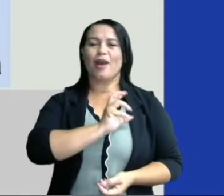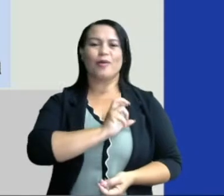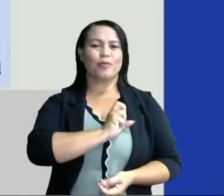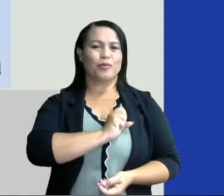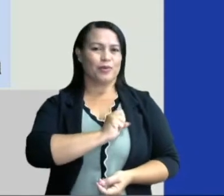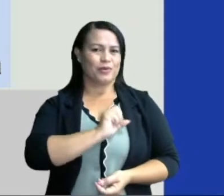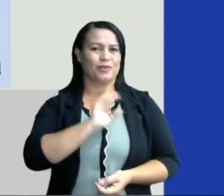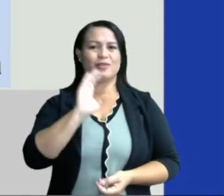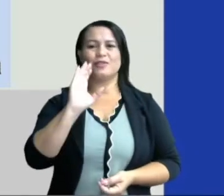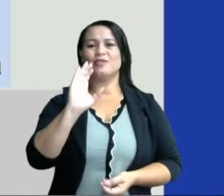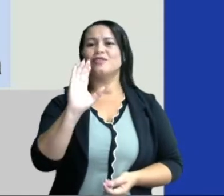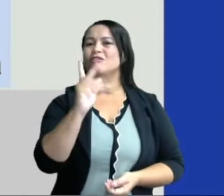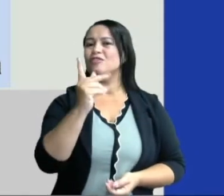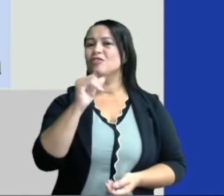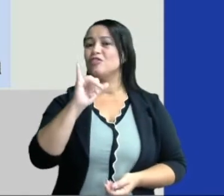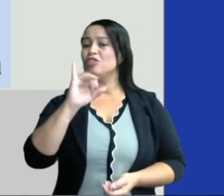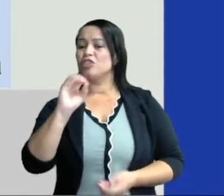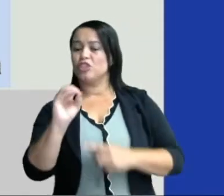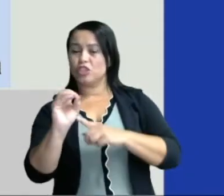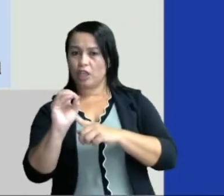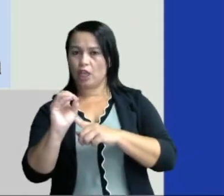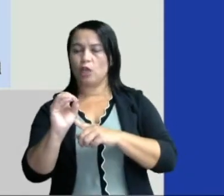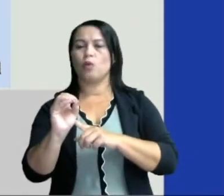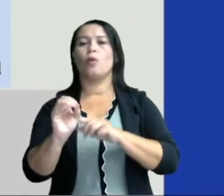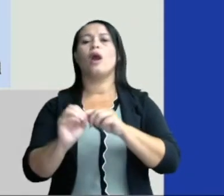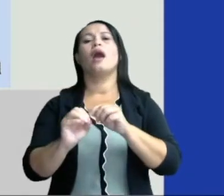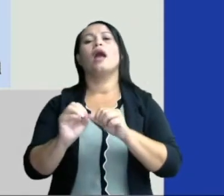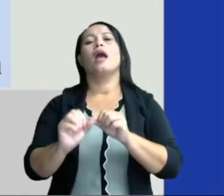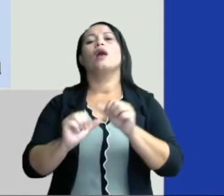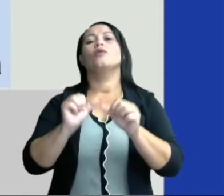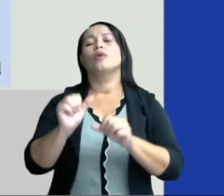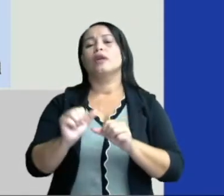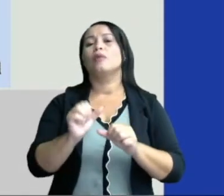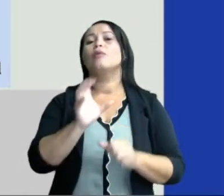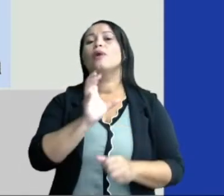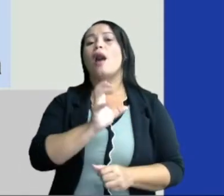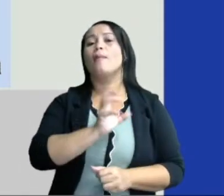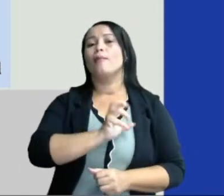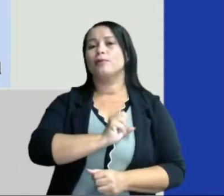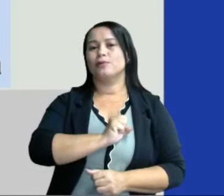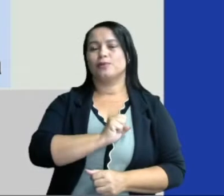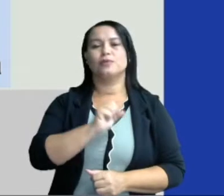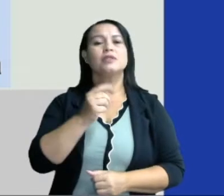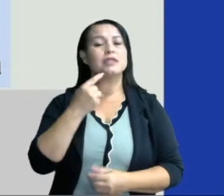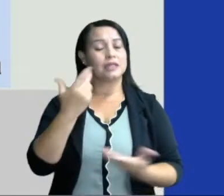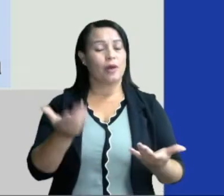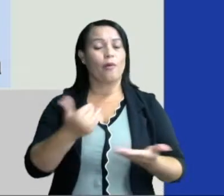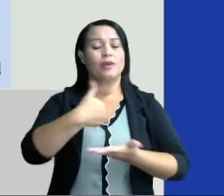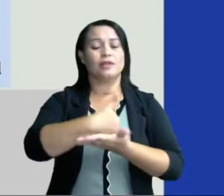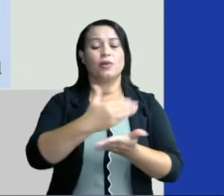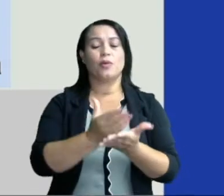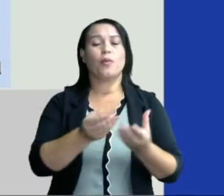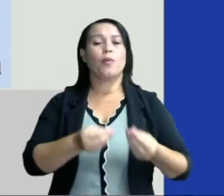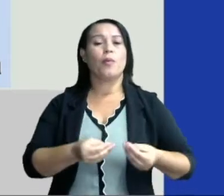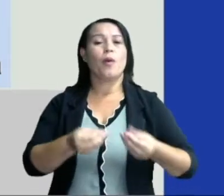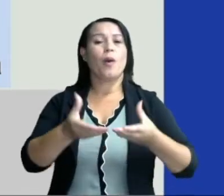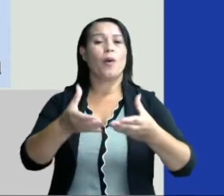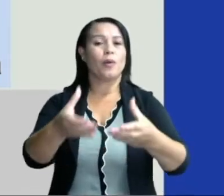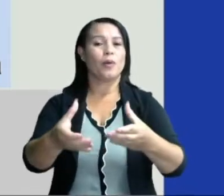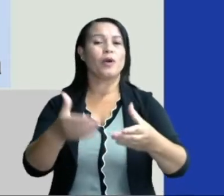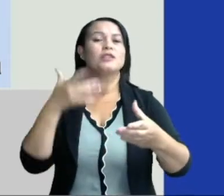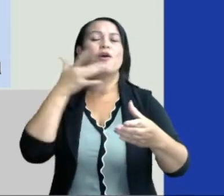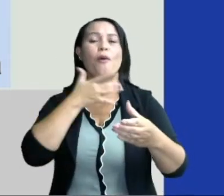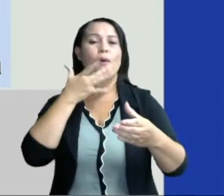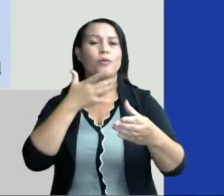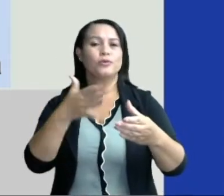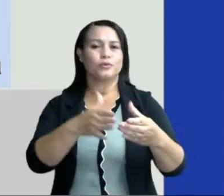amoroso. Cheio de amor, eu substituí por amoroso. Assim, envio-lhe um bolo cheio de